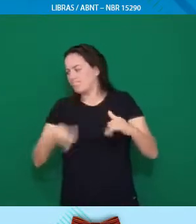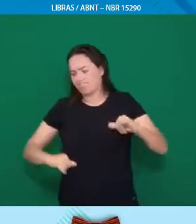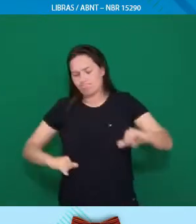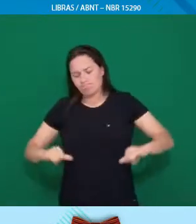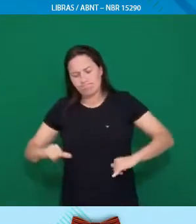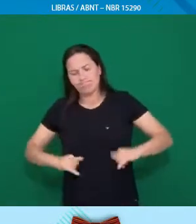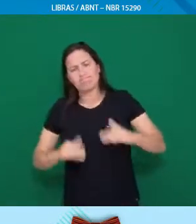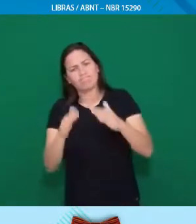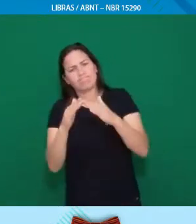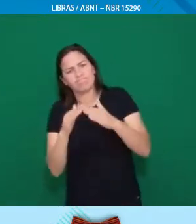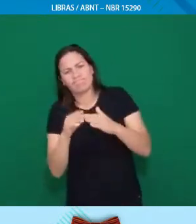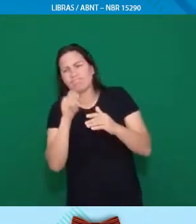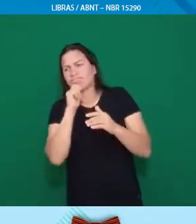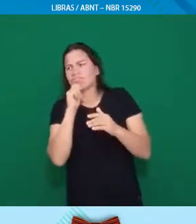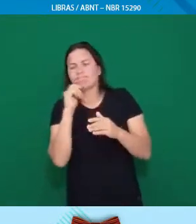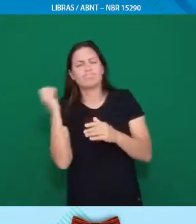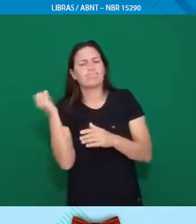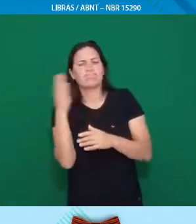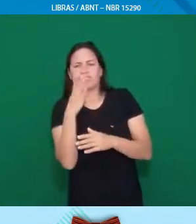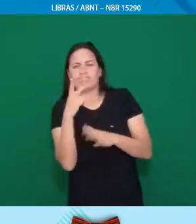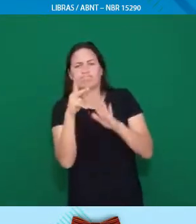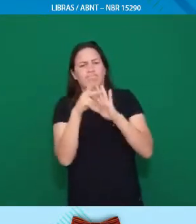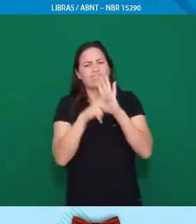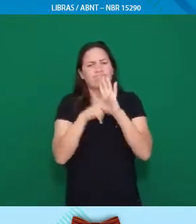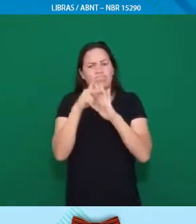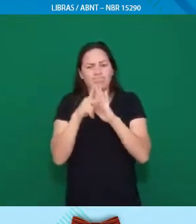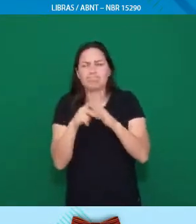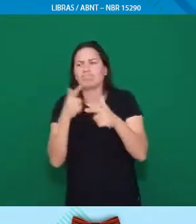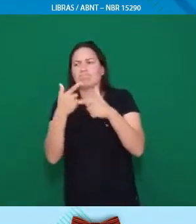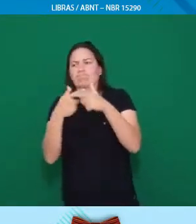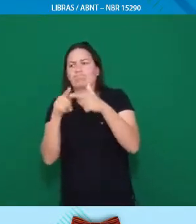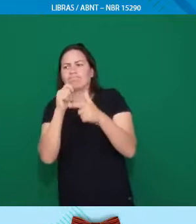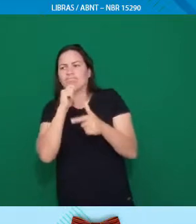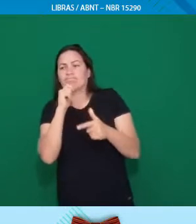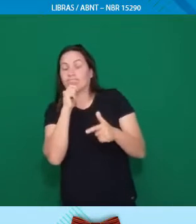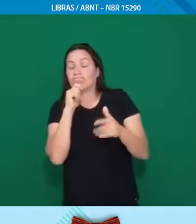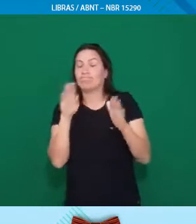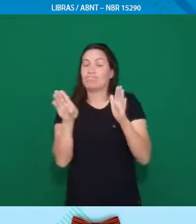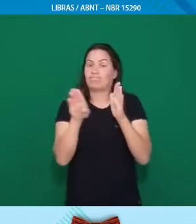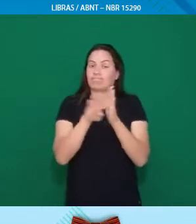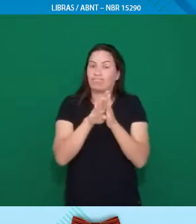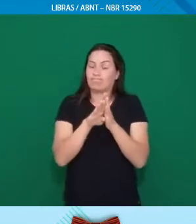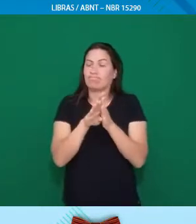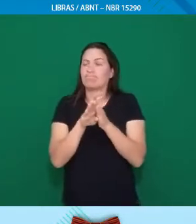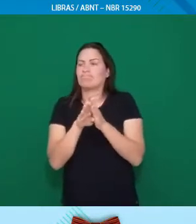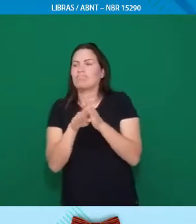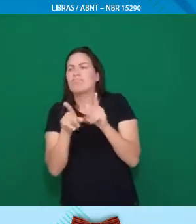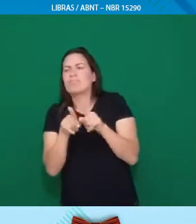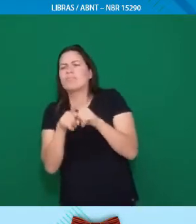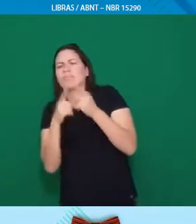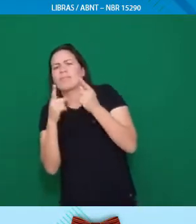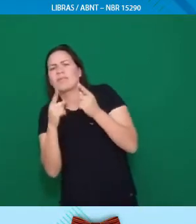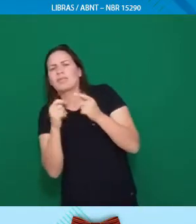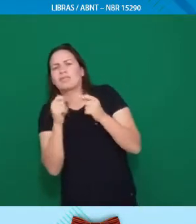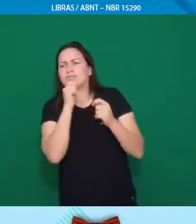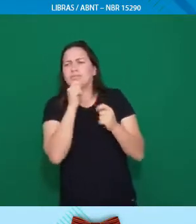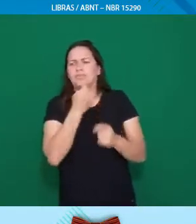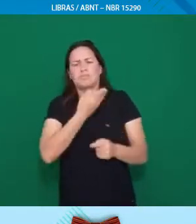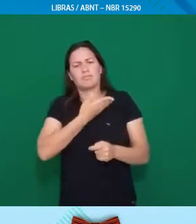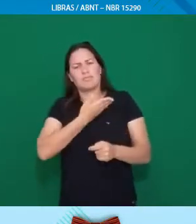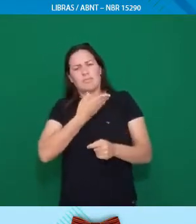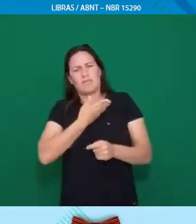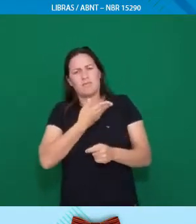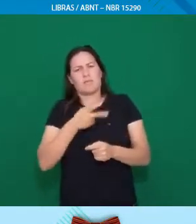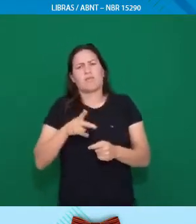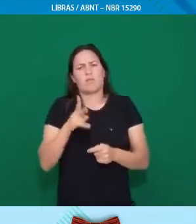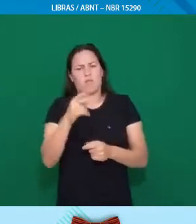sofremos com pedidos que infelizmente não foram efetivadas né e situações que ainda aguardam solução mas da mesma forma que